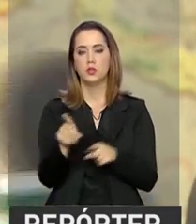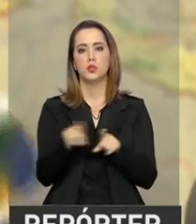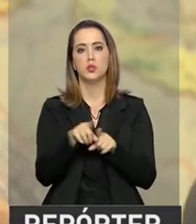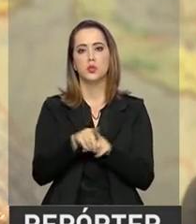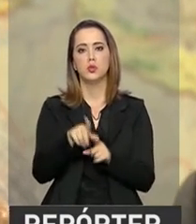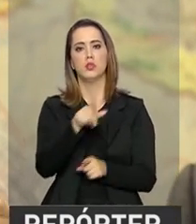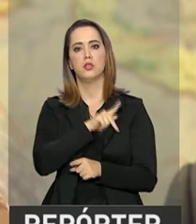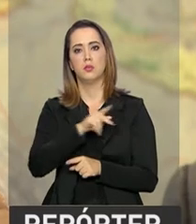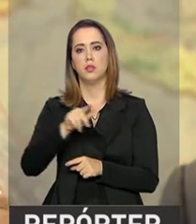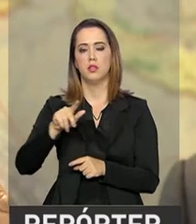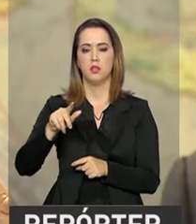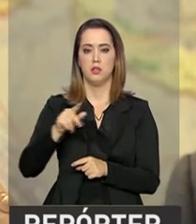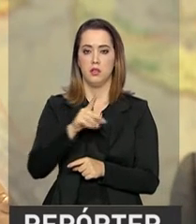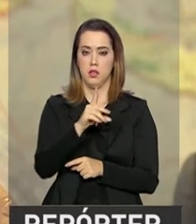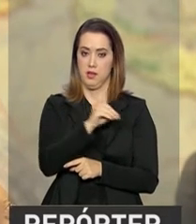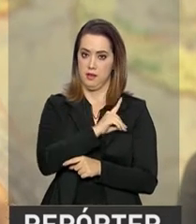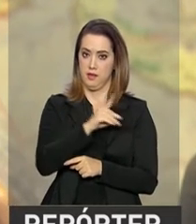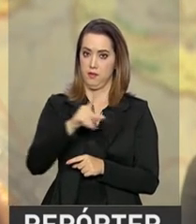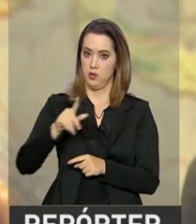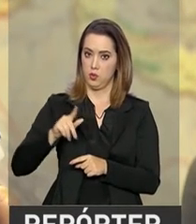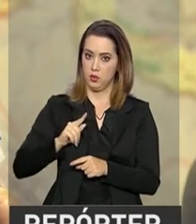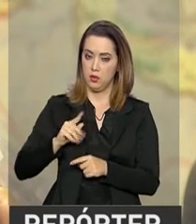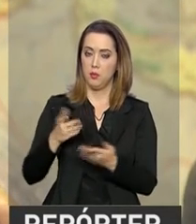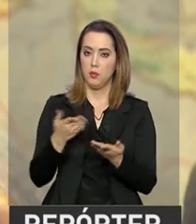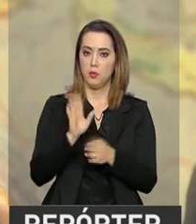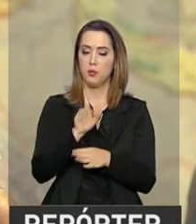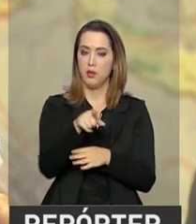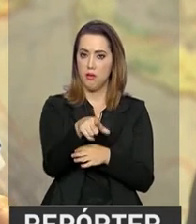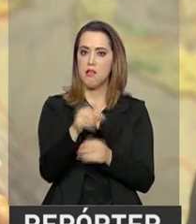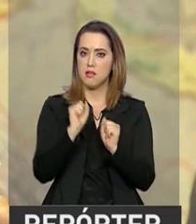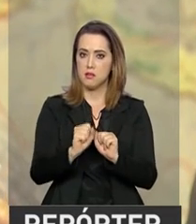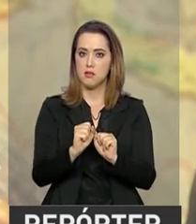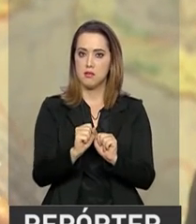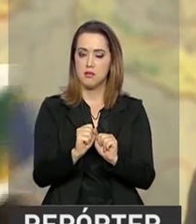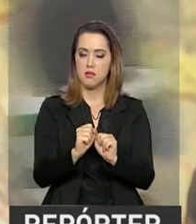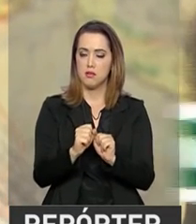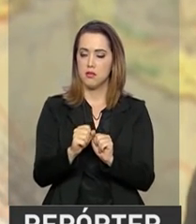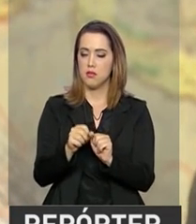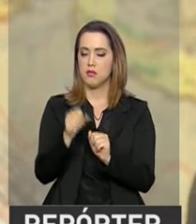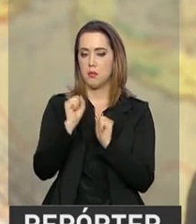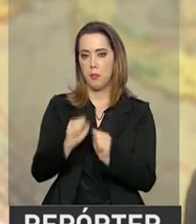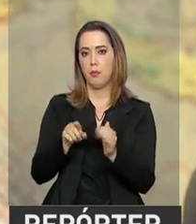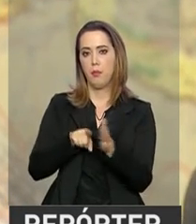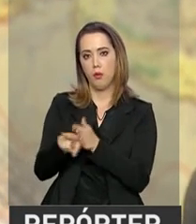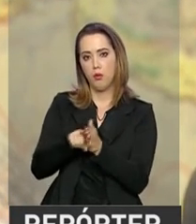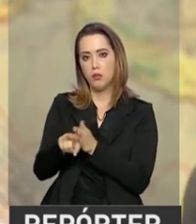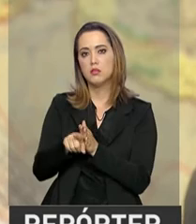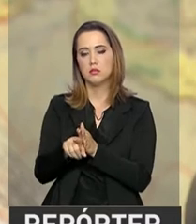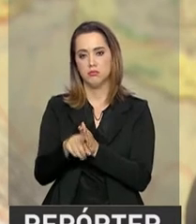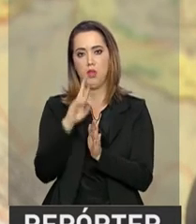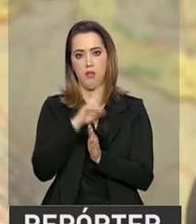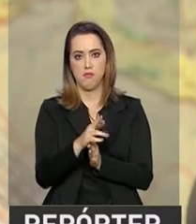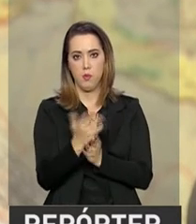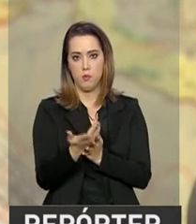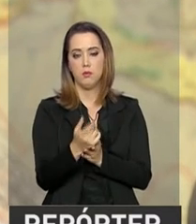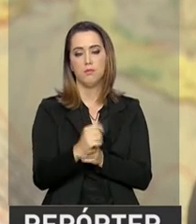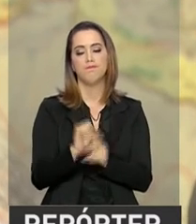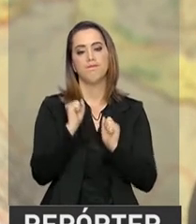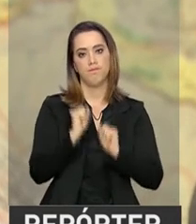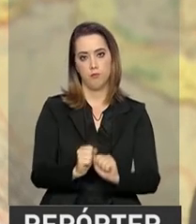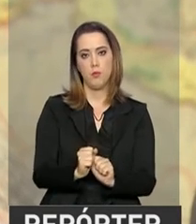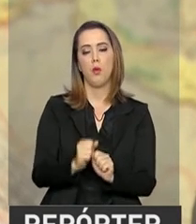da União esses Imigrantes vão poder colaborar com as investigações também né exato né ao aqui